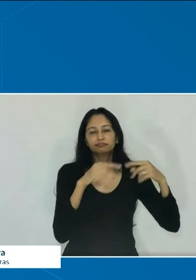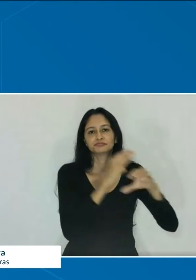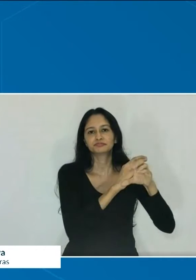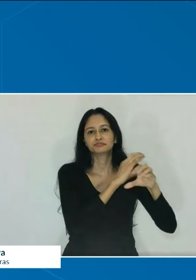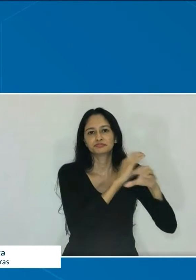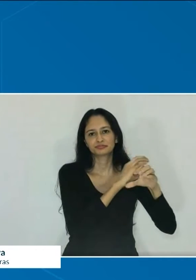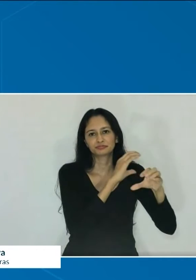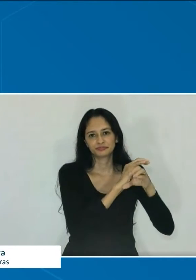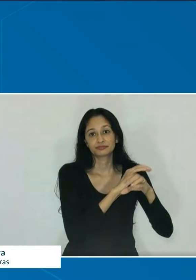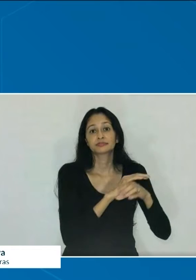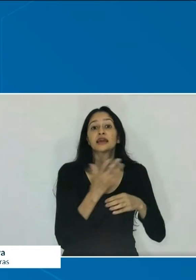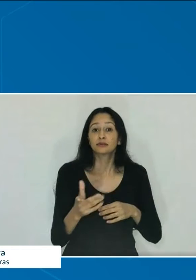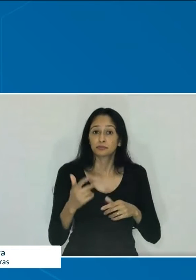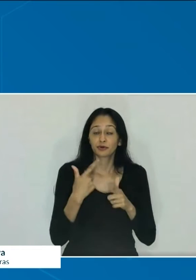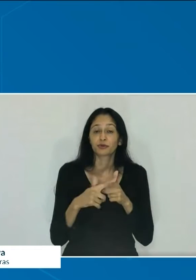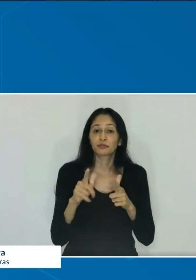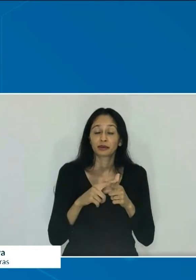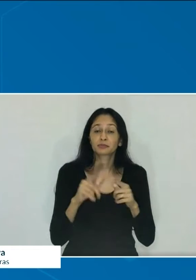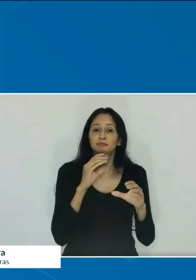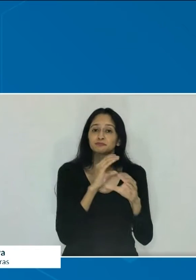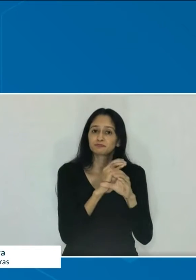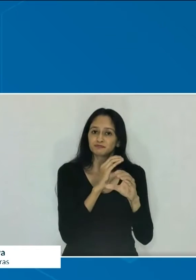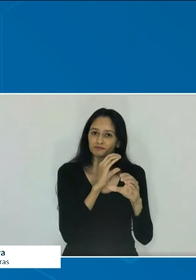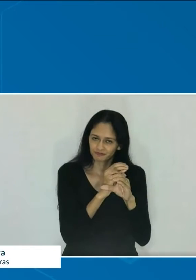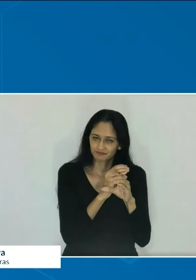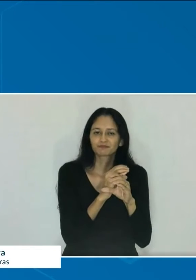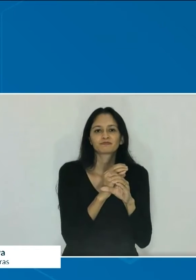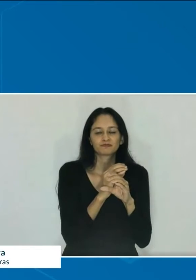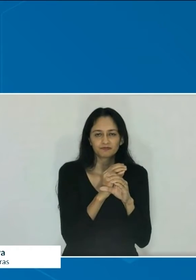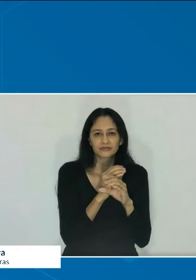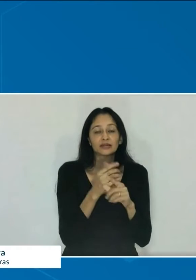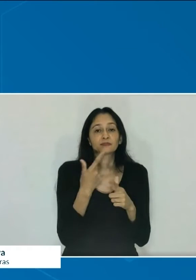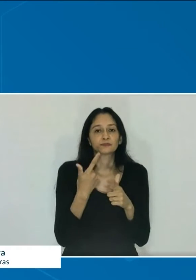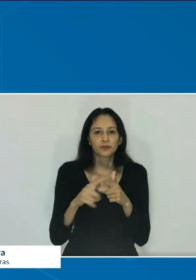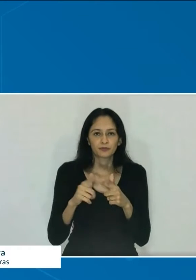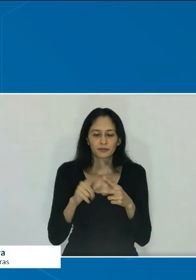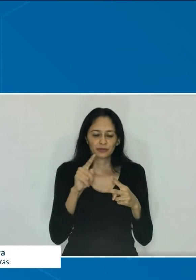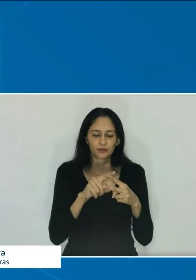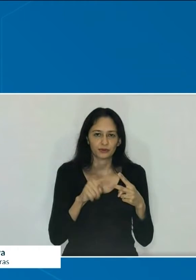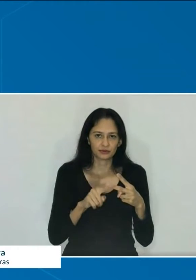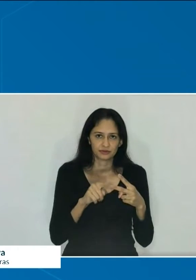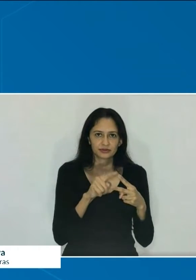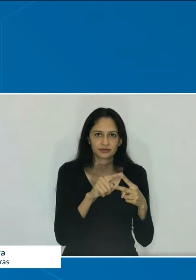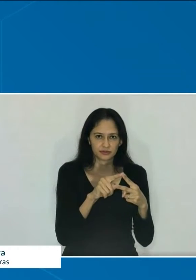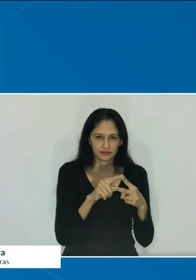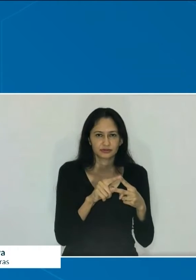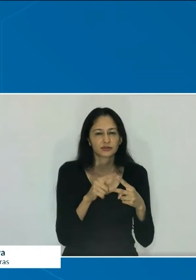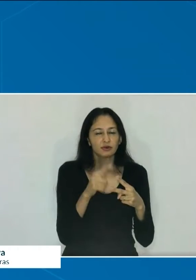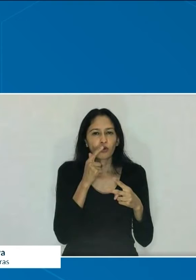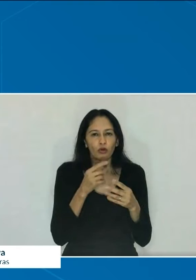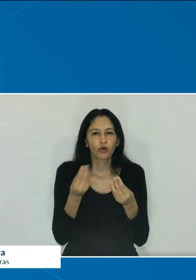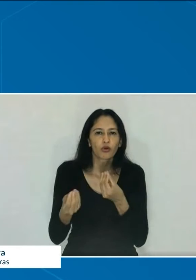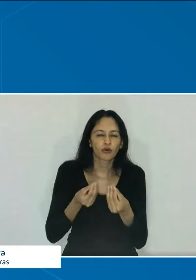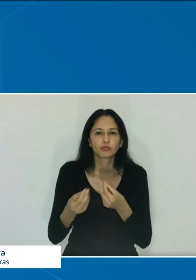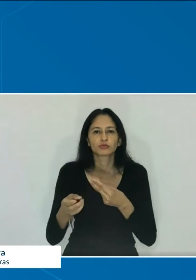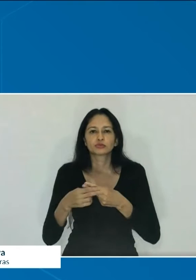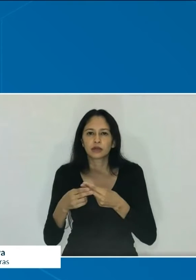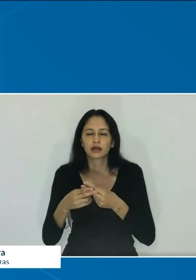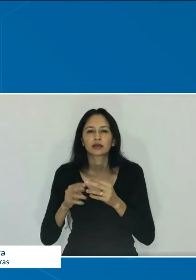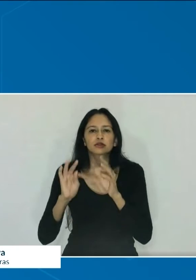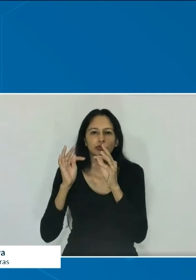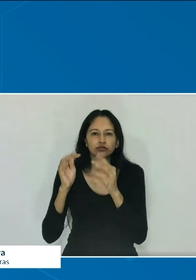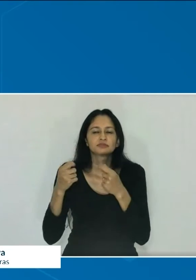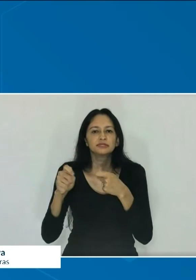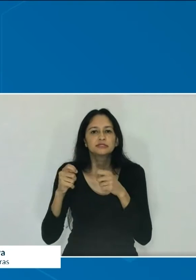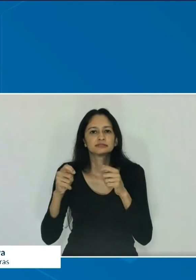esse problema de comunicação. Então, nós temos dois grandes problemas. O primeiro é de interoperabilidade. As tecnologias têm que conversar uma com